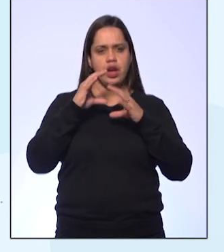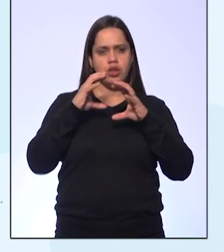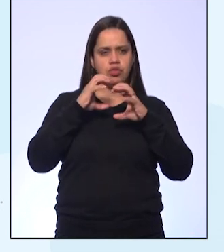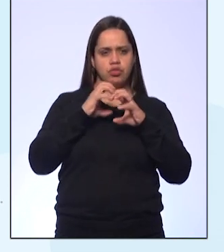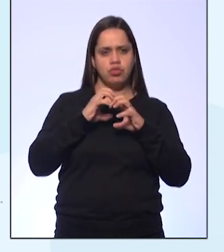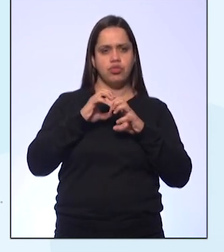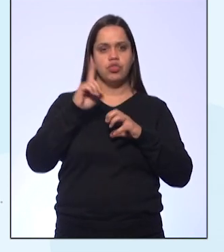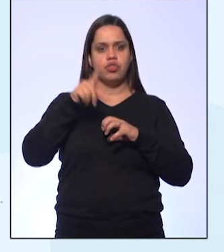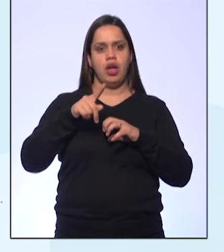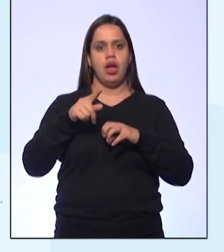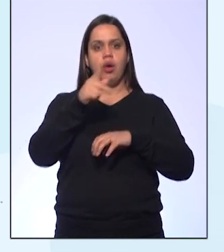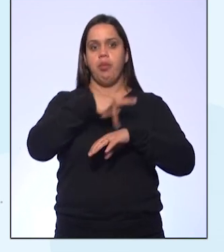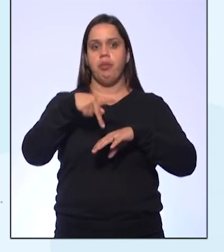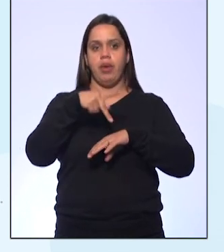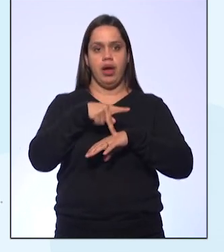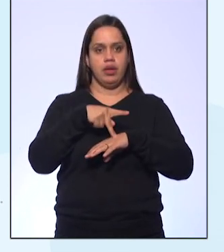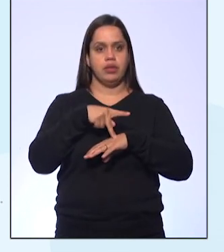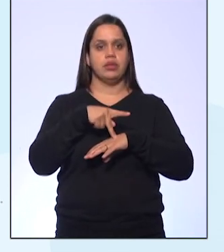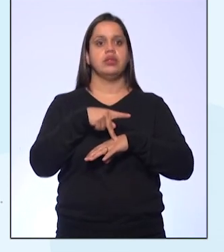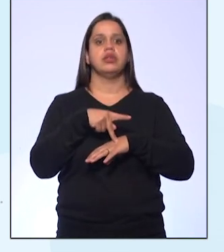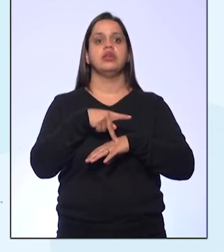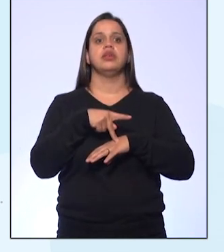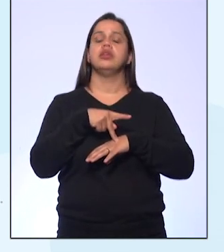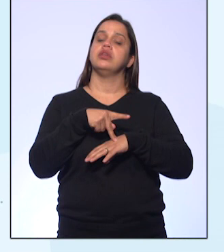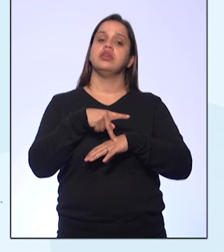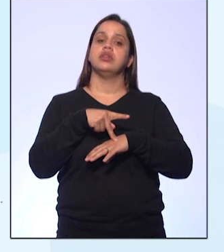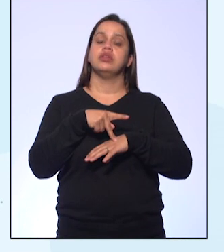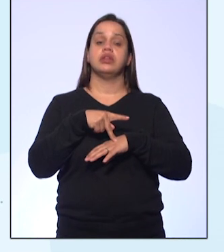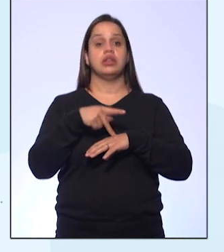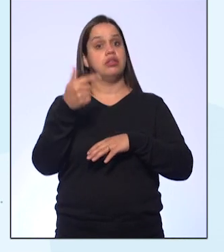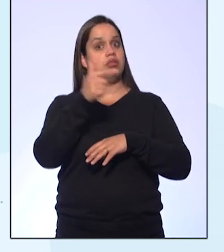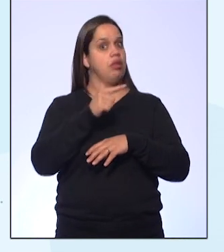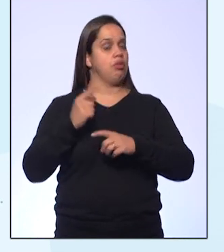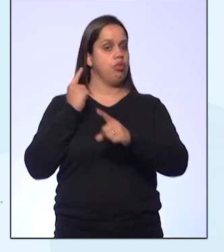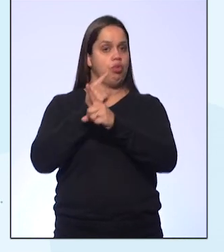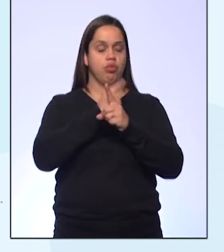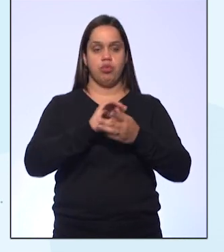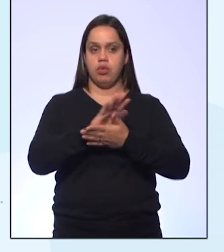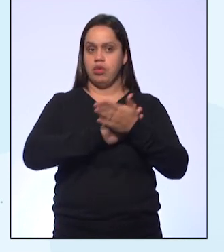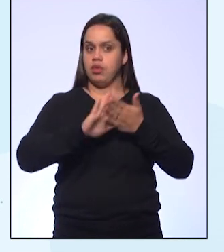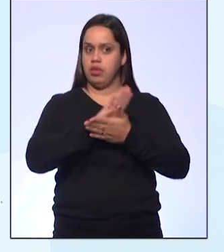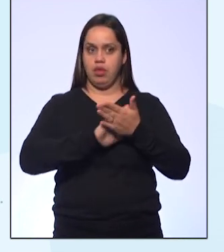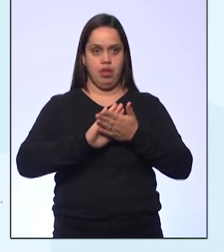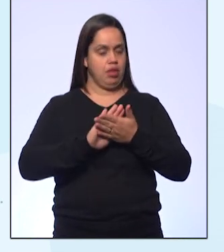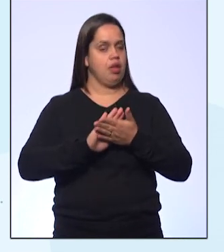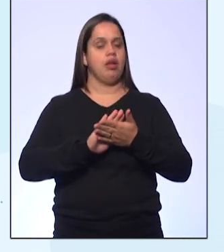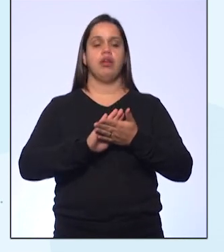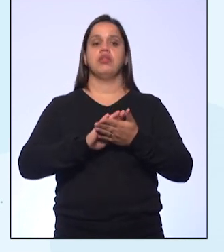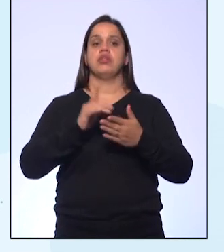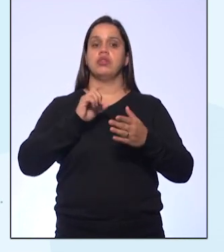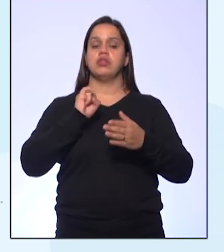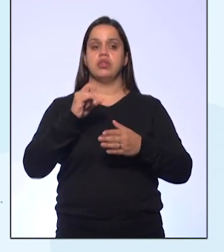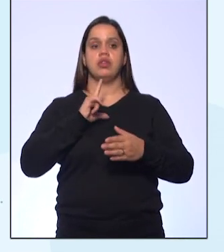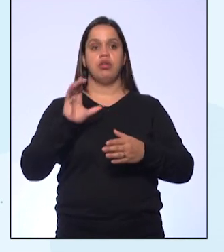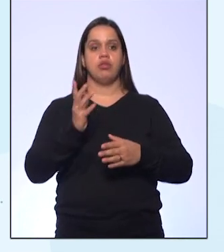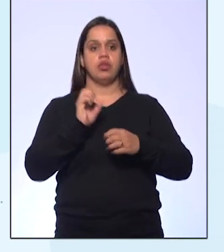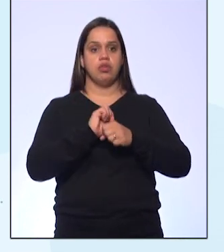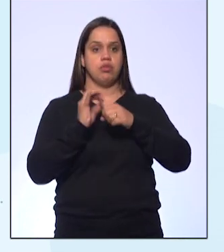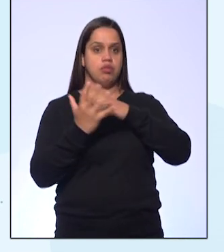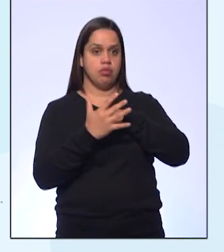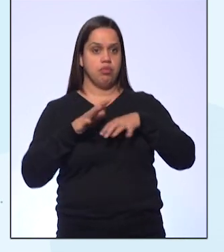país sem casos confirmados de coronavírus, ou seja, até o momento não tinha nenhuma confirmação. E o único que aparece